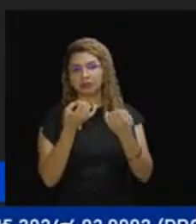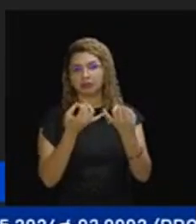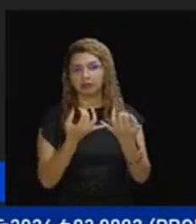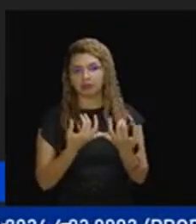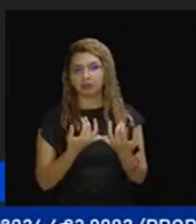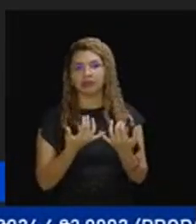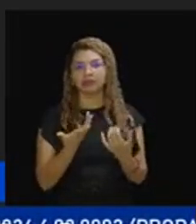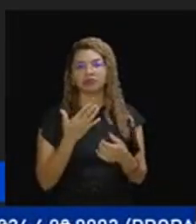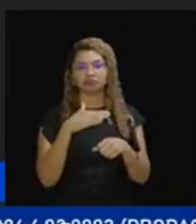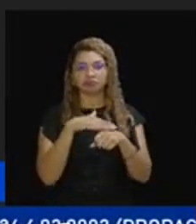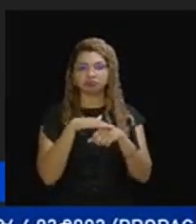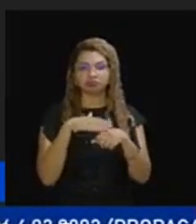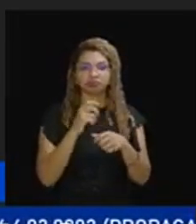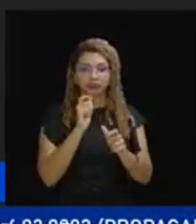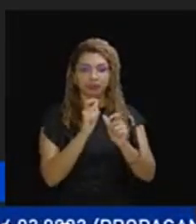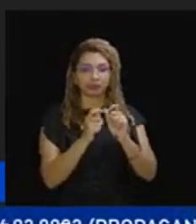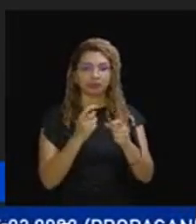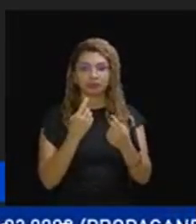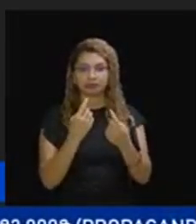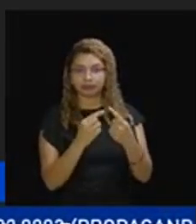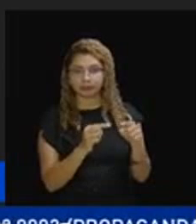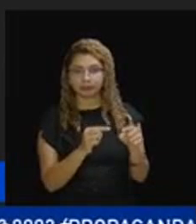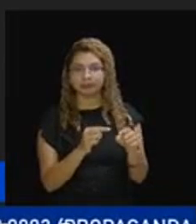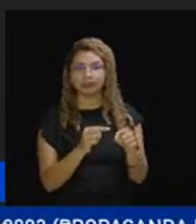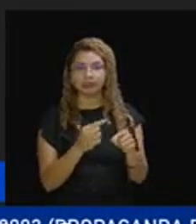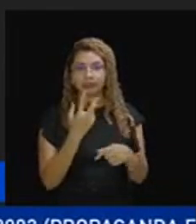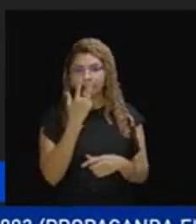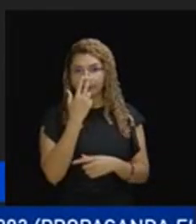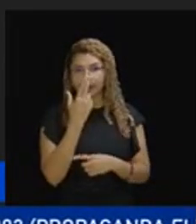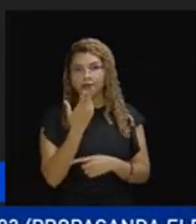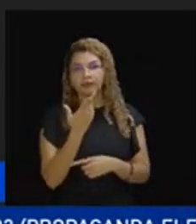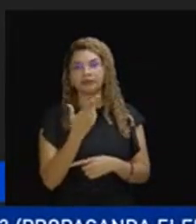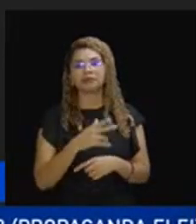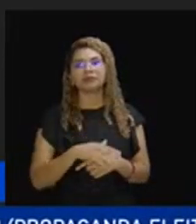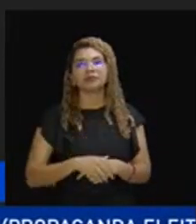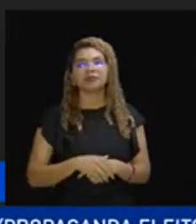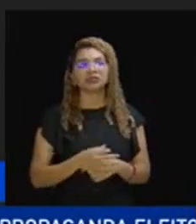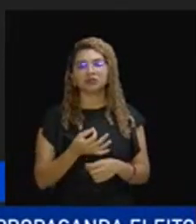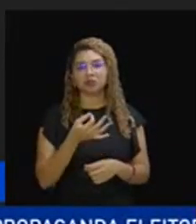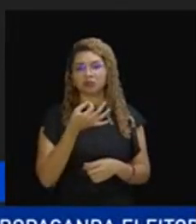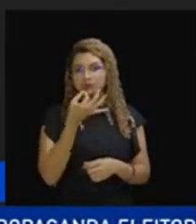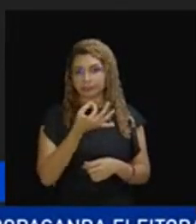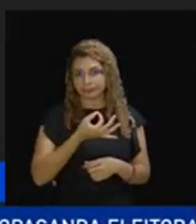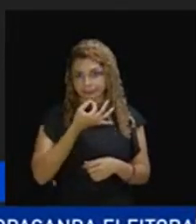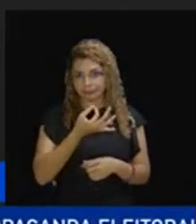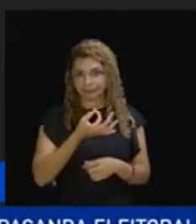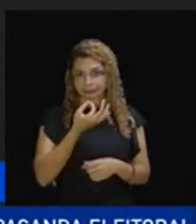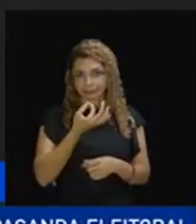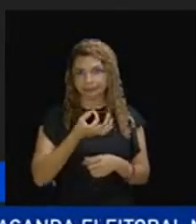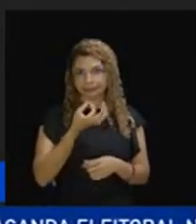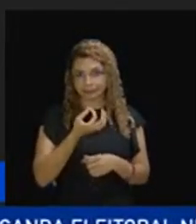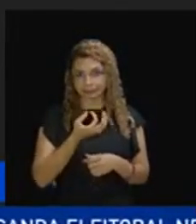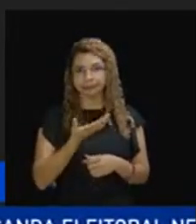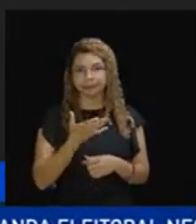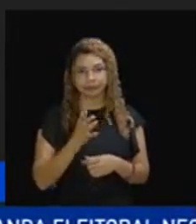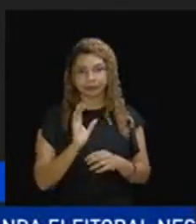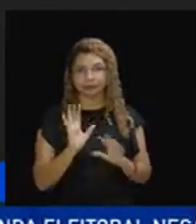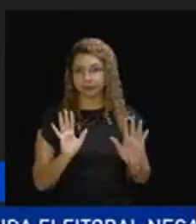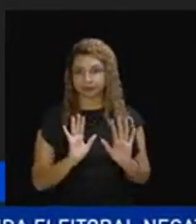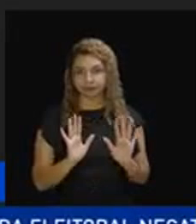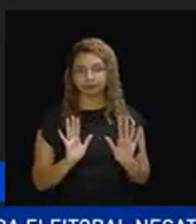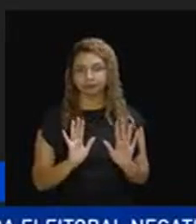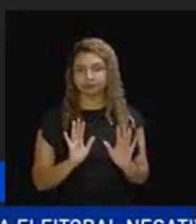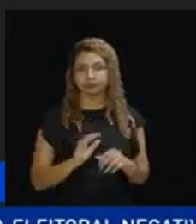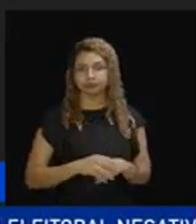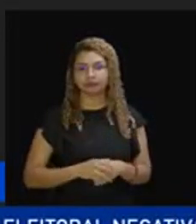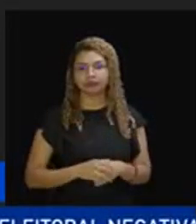uma notícia que foi amplamente divulgada e que, sobre isso, foram apenas feitas críticas agudas, ácidas, e